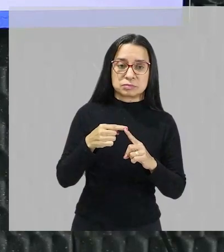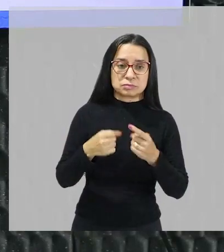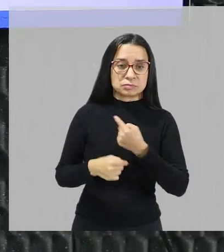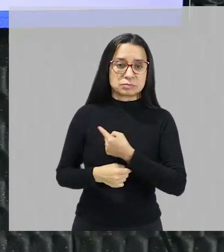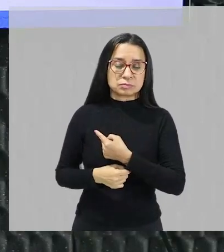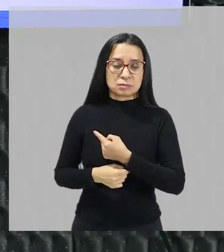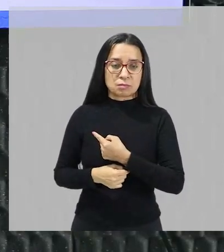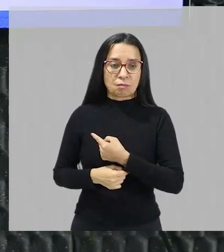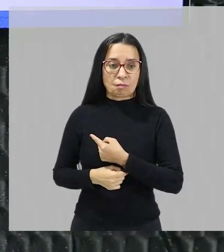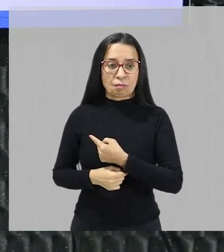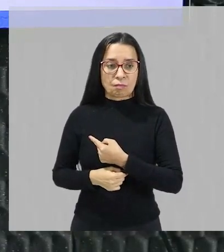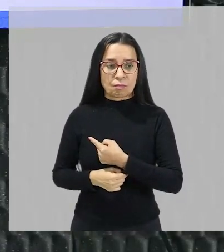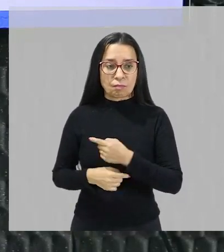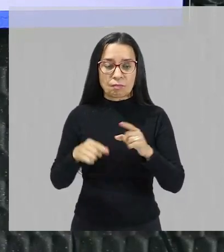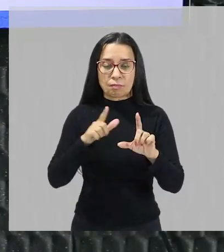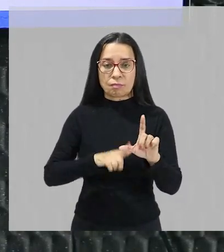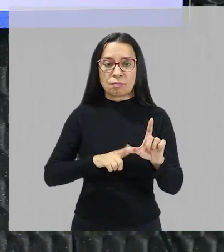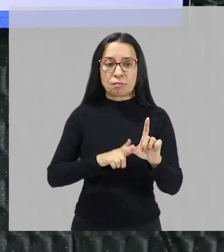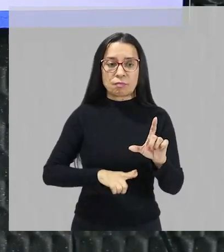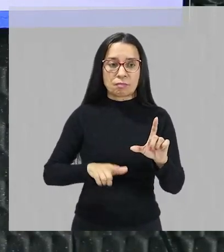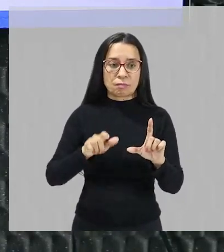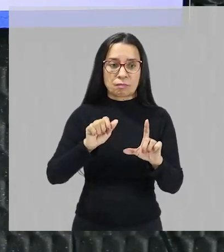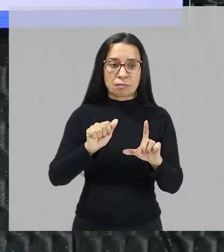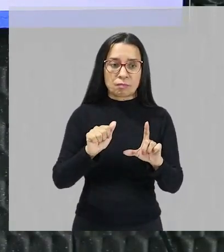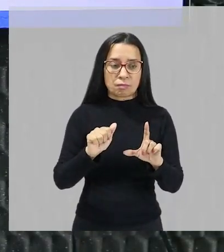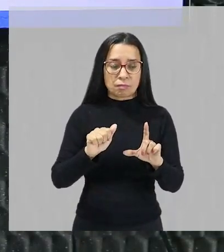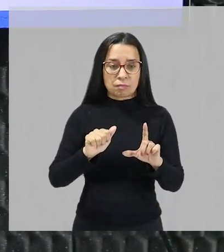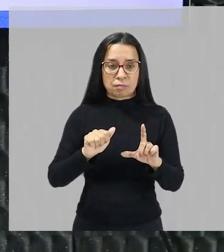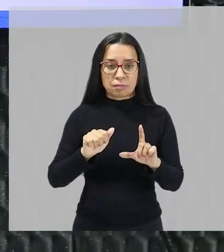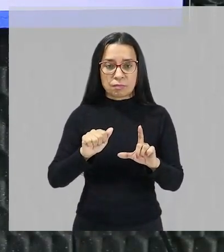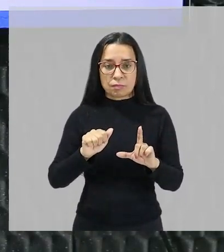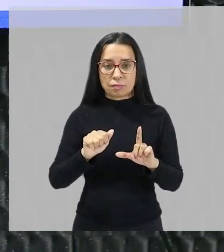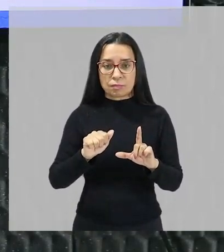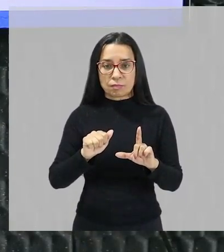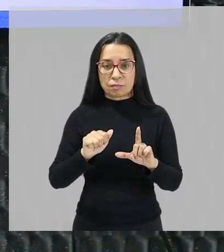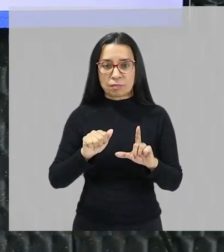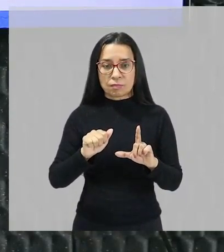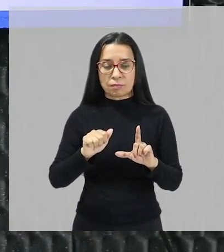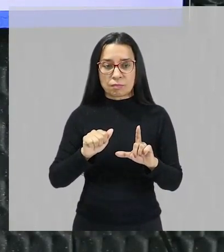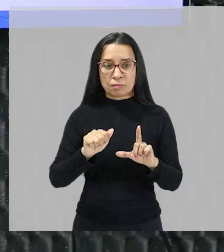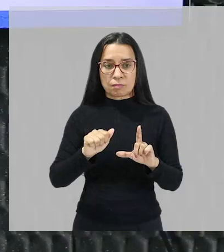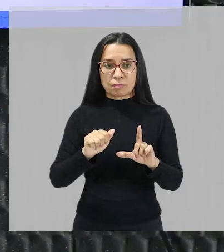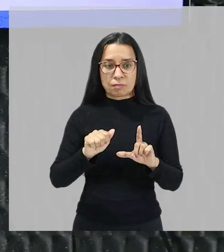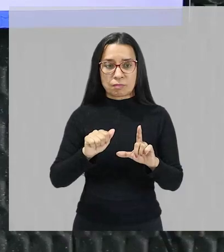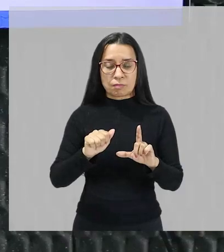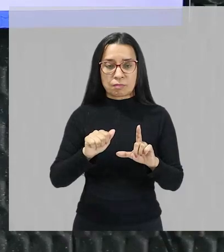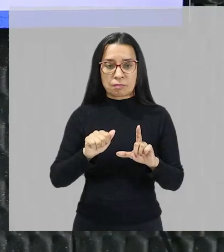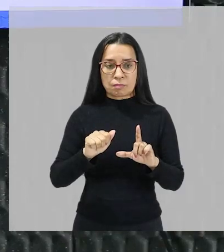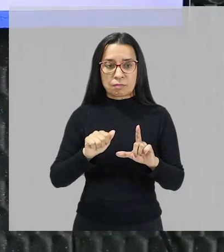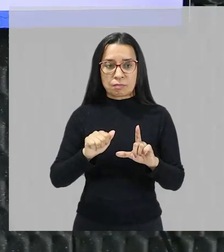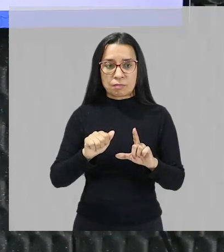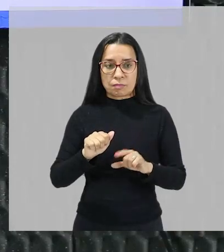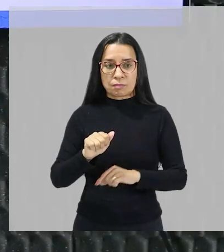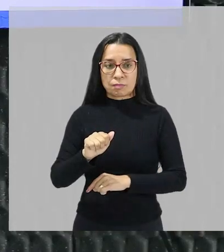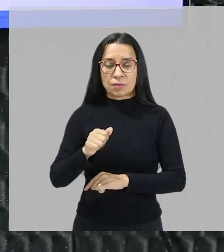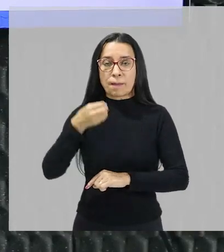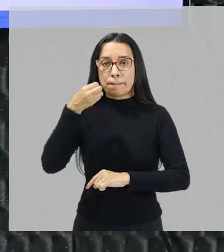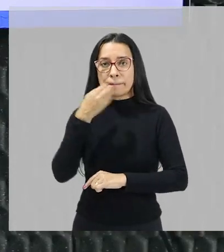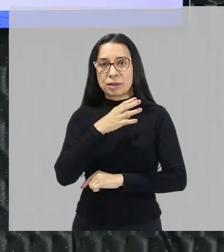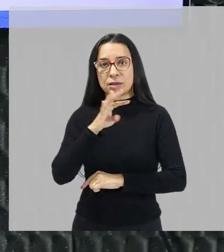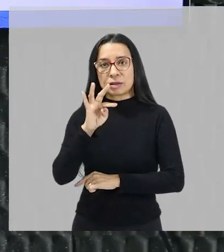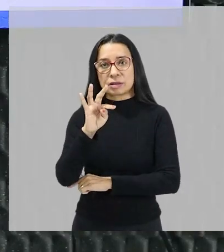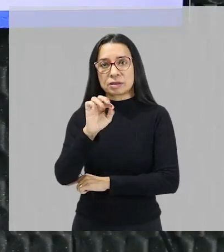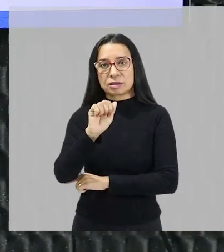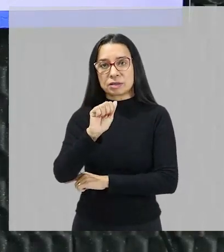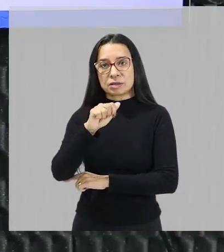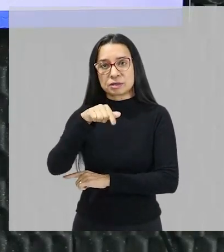cultural imaterial? Vamos lá. Porque ele expõe bens tangíveis. Parou. O que é um bem tangível? O que é